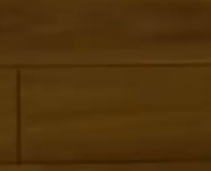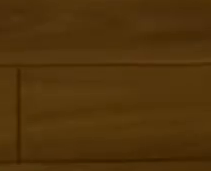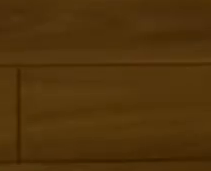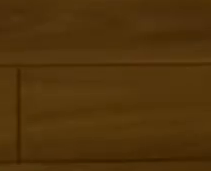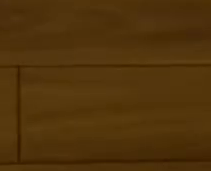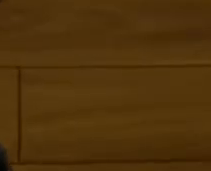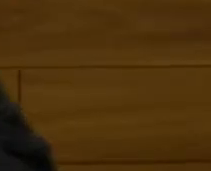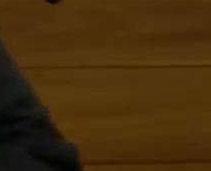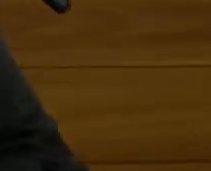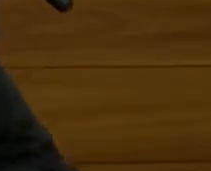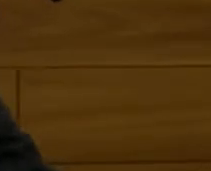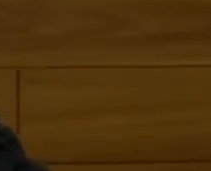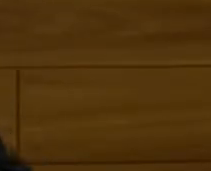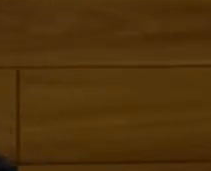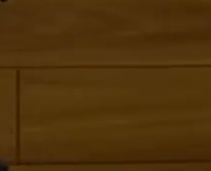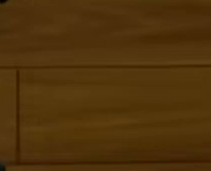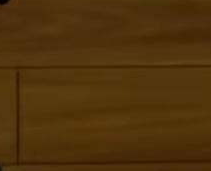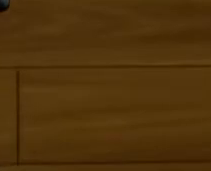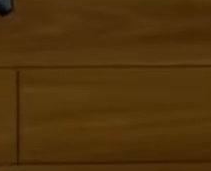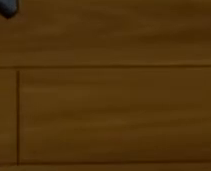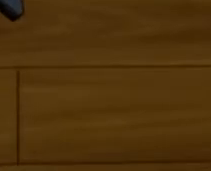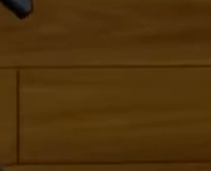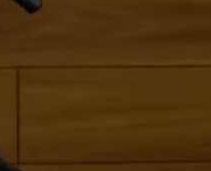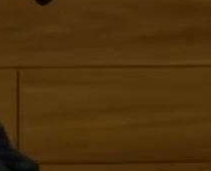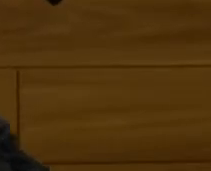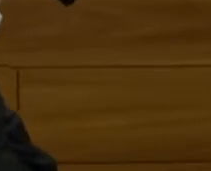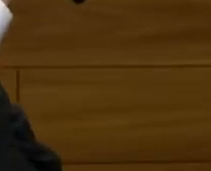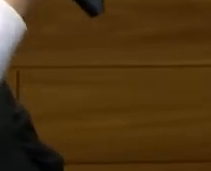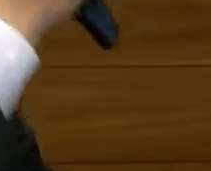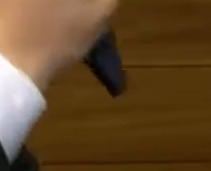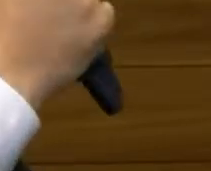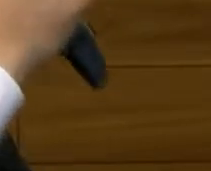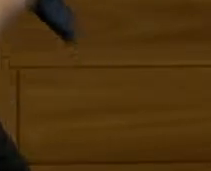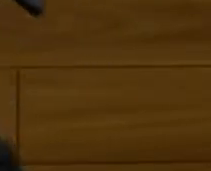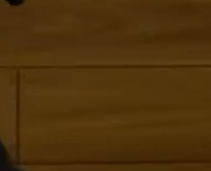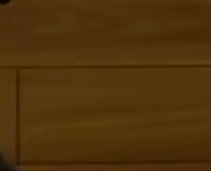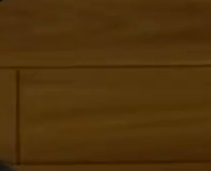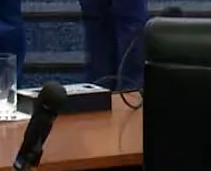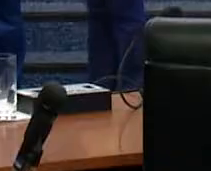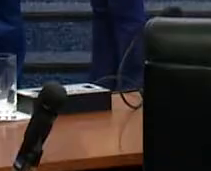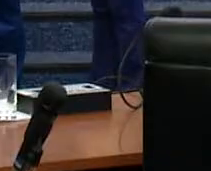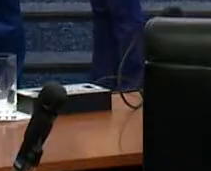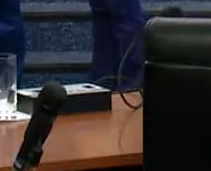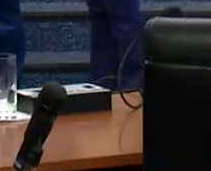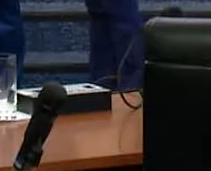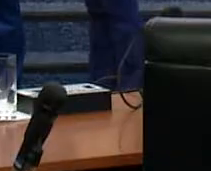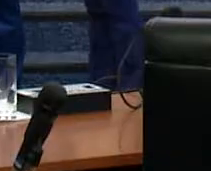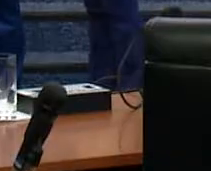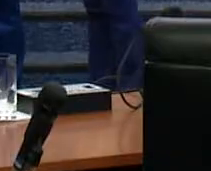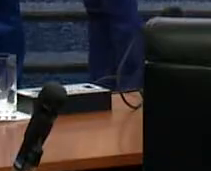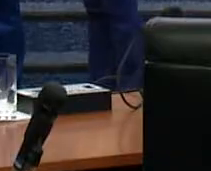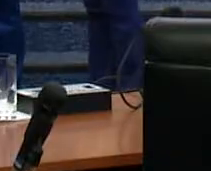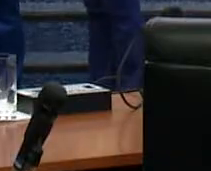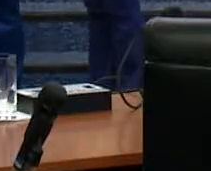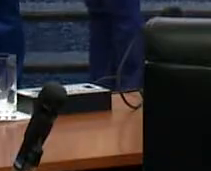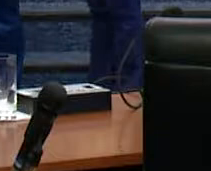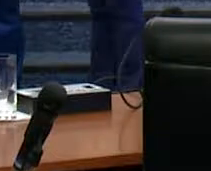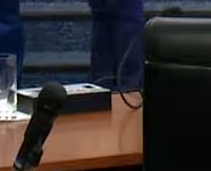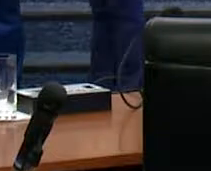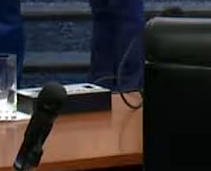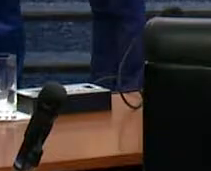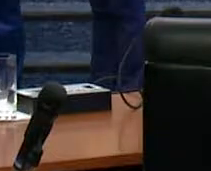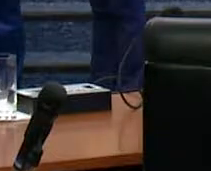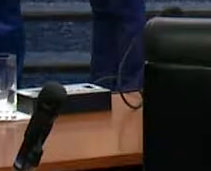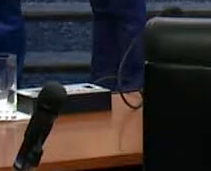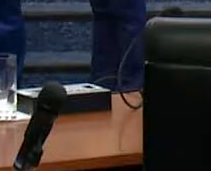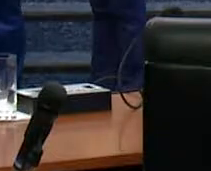transporte especial. Transporte especial que nós estamos cuidando na CPI. Das situações hoje que as pessoas hoje do